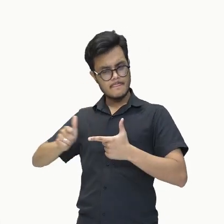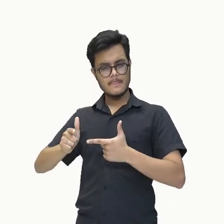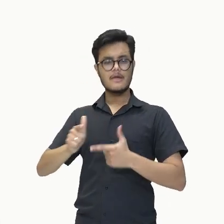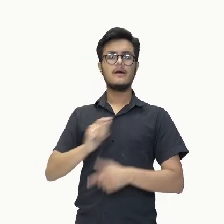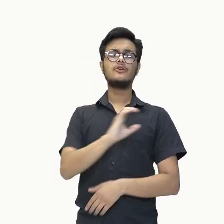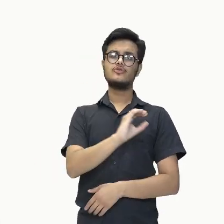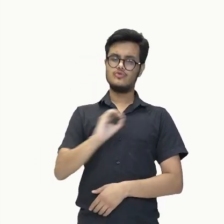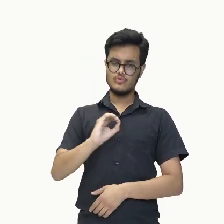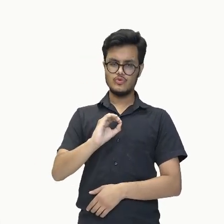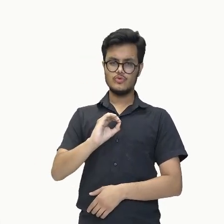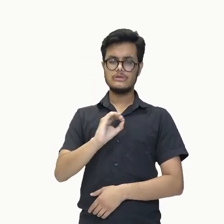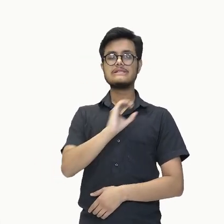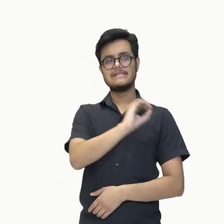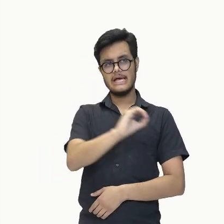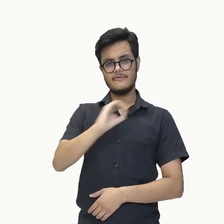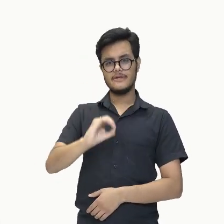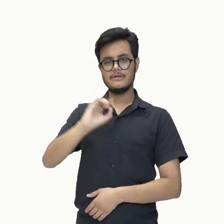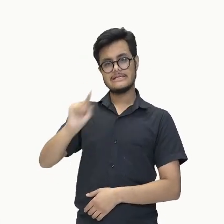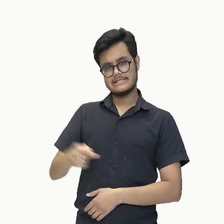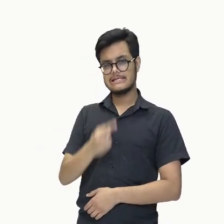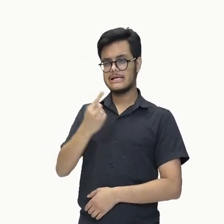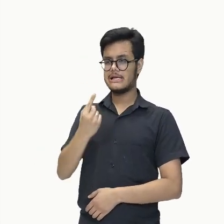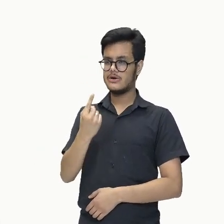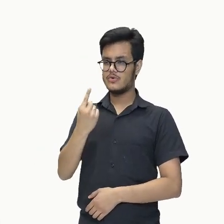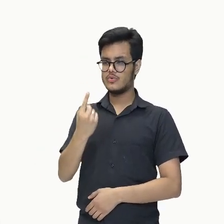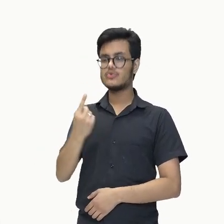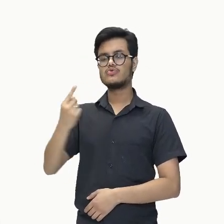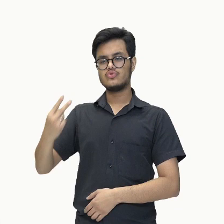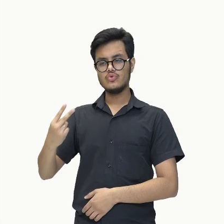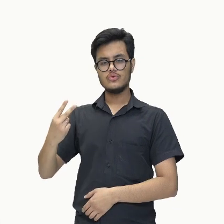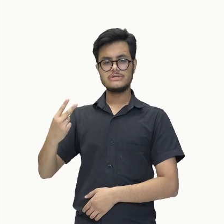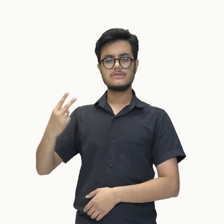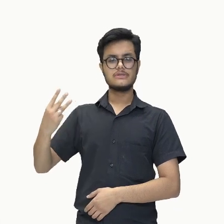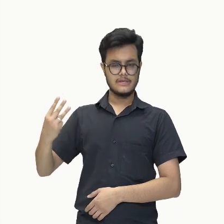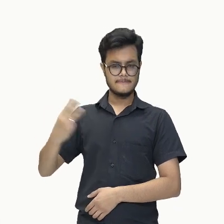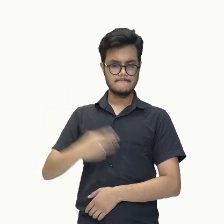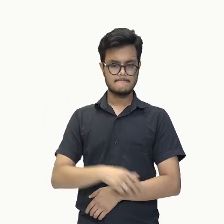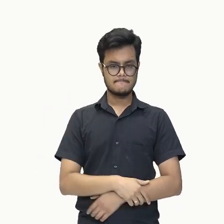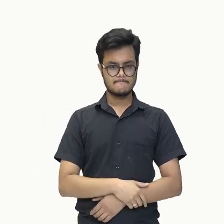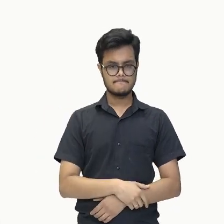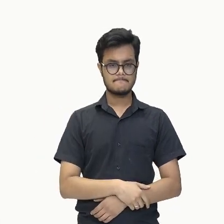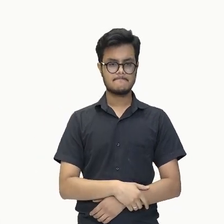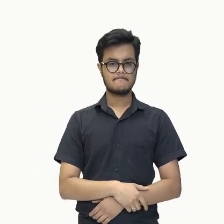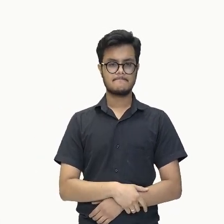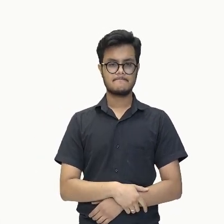né? 2 casas para a esquerda. Então, vai ficar como?